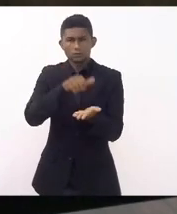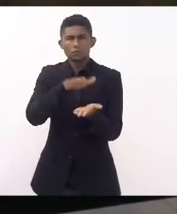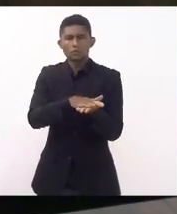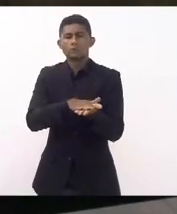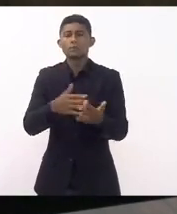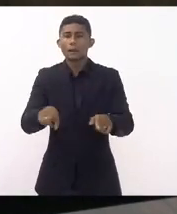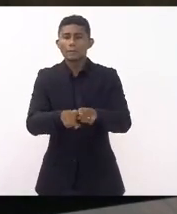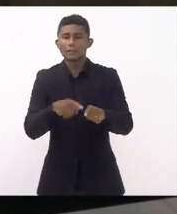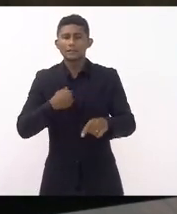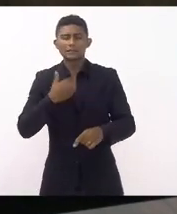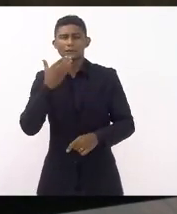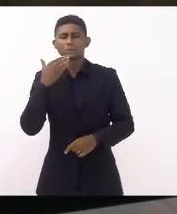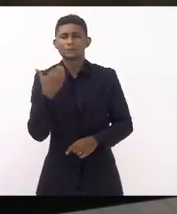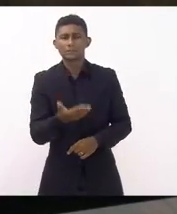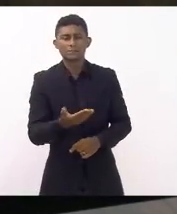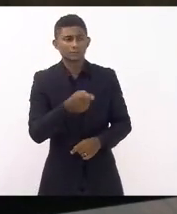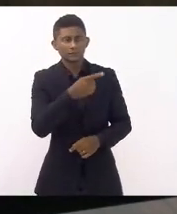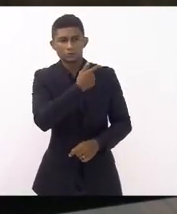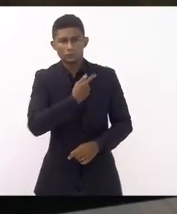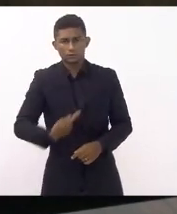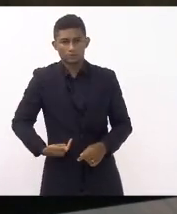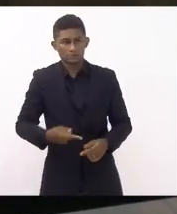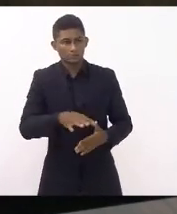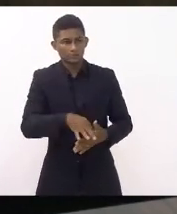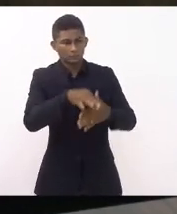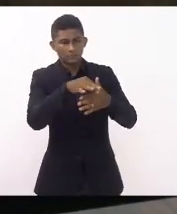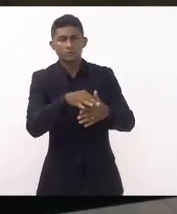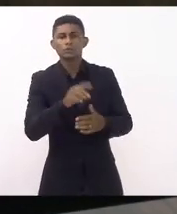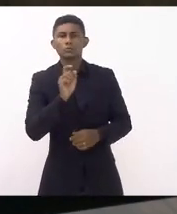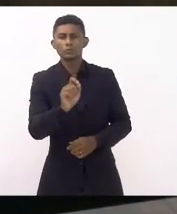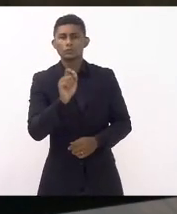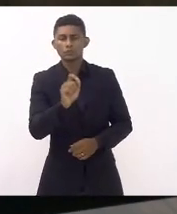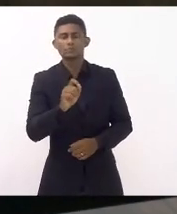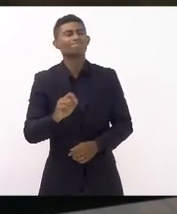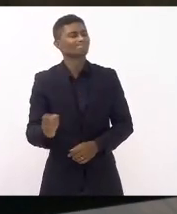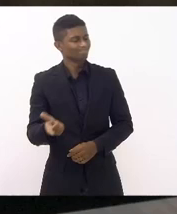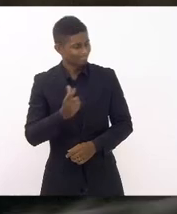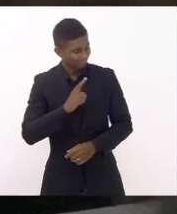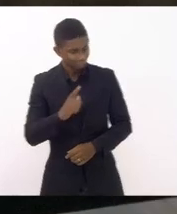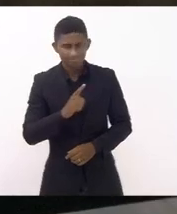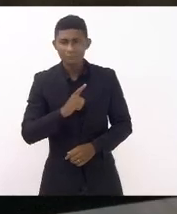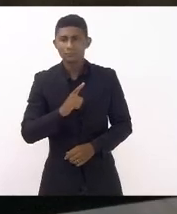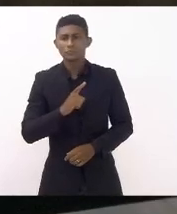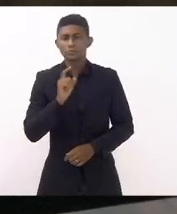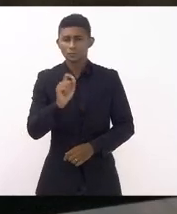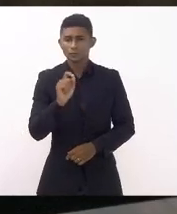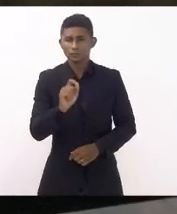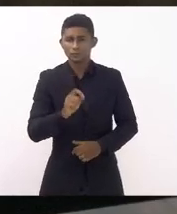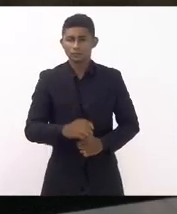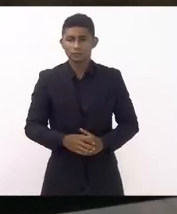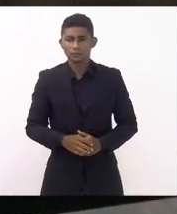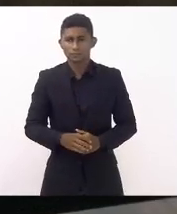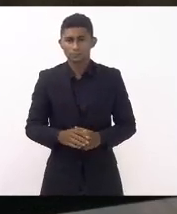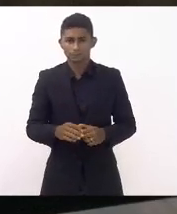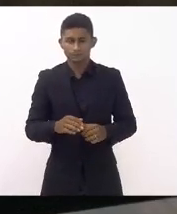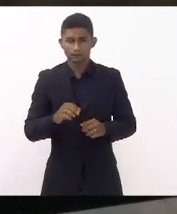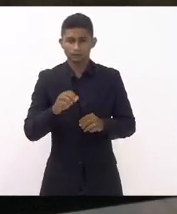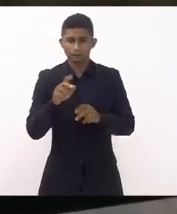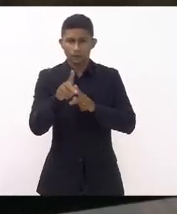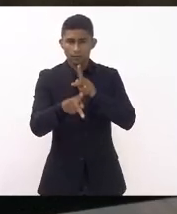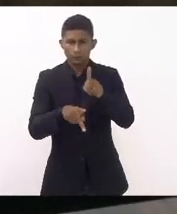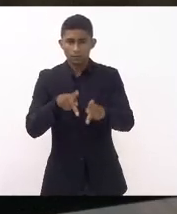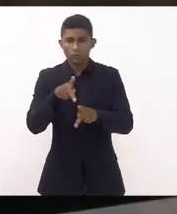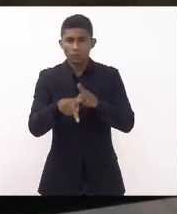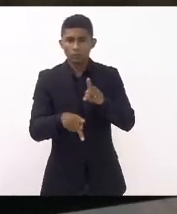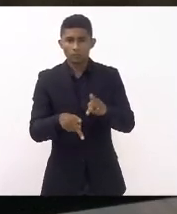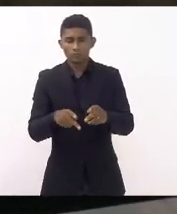um apelo ao líder do governo sobre a grave situação que enfrenta a população